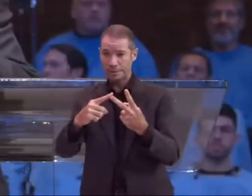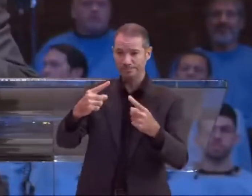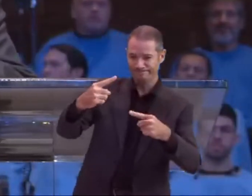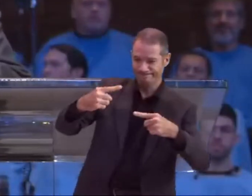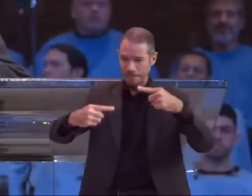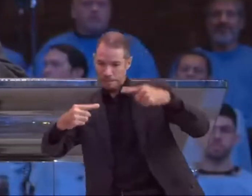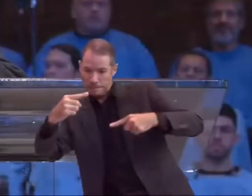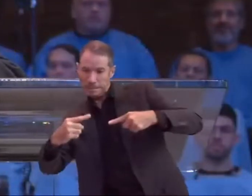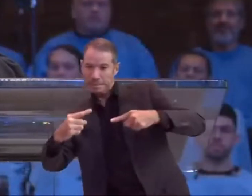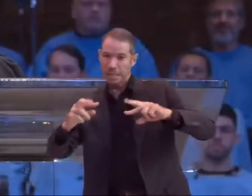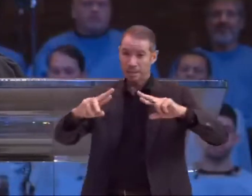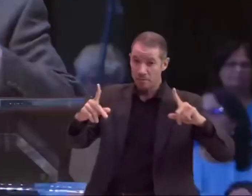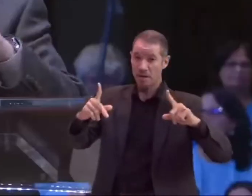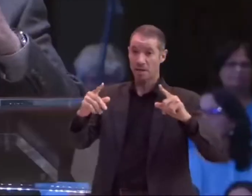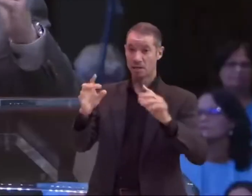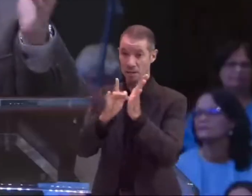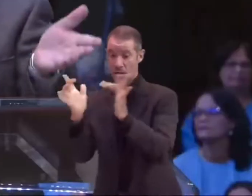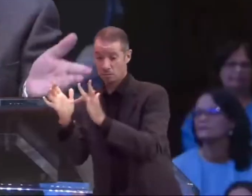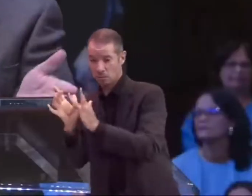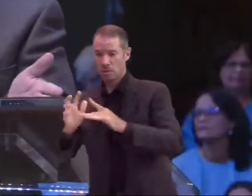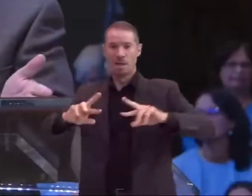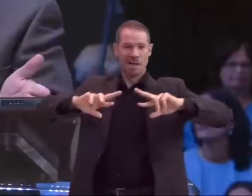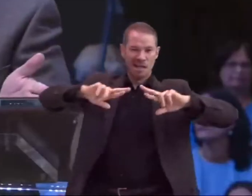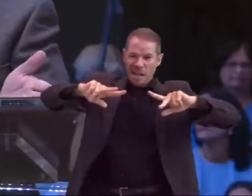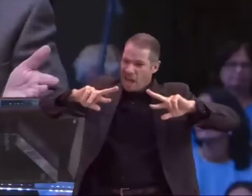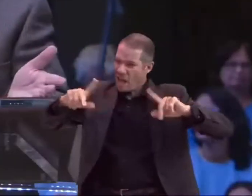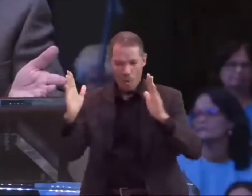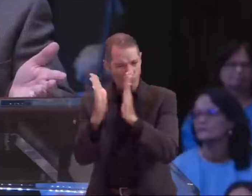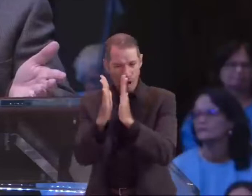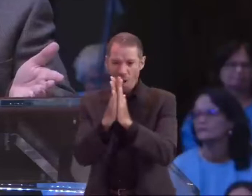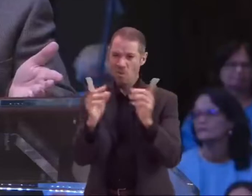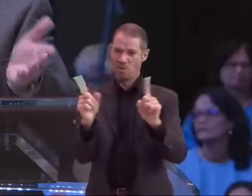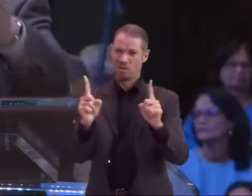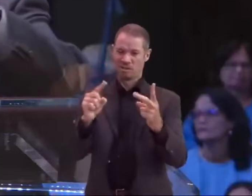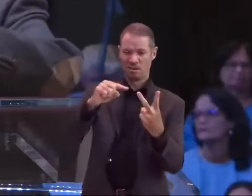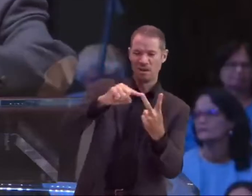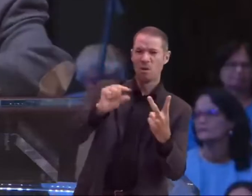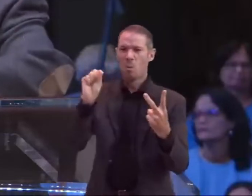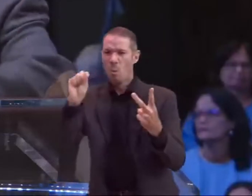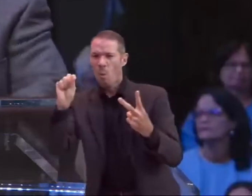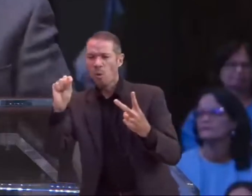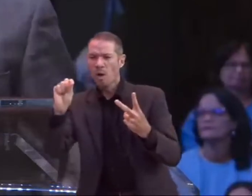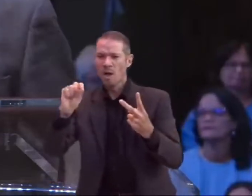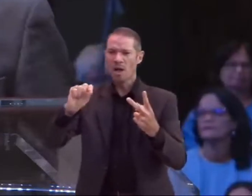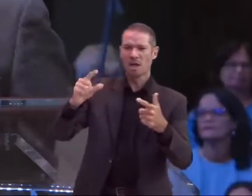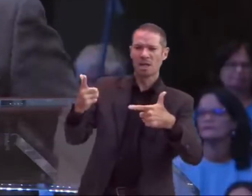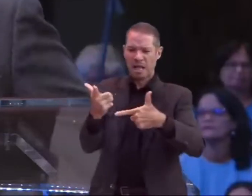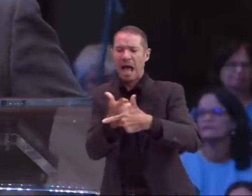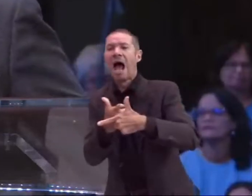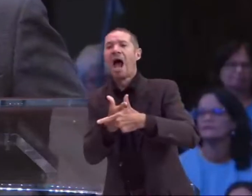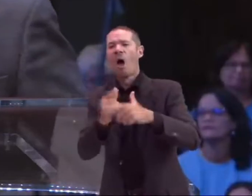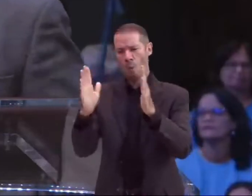que Jesus faz, dizendo o que não é oração, não é? E o que deveria ser